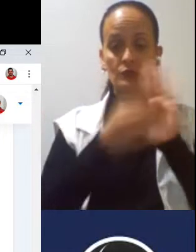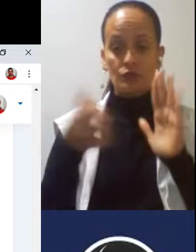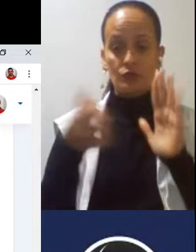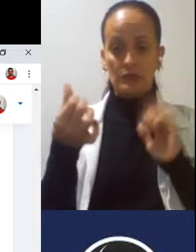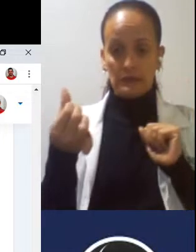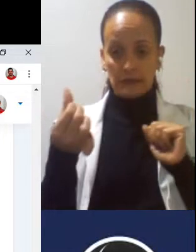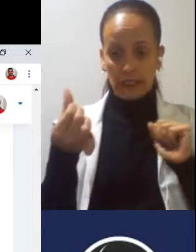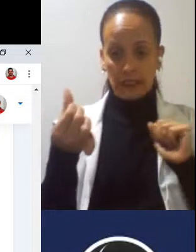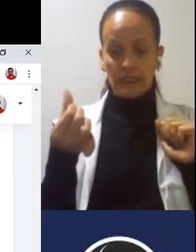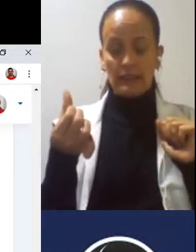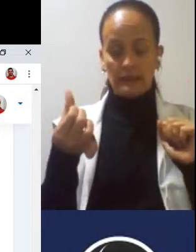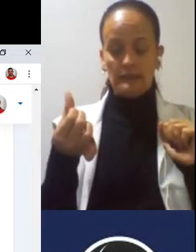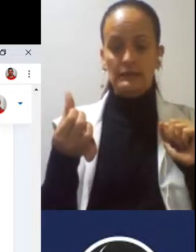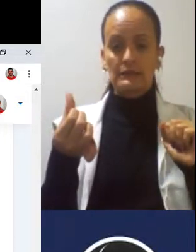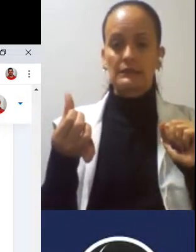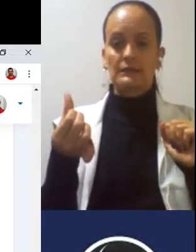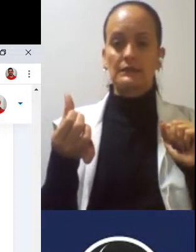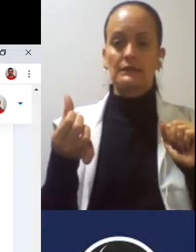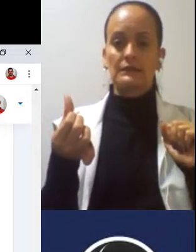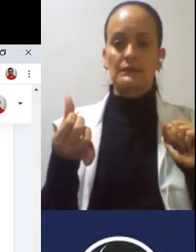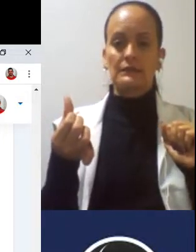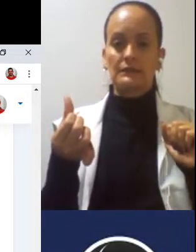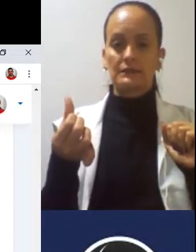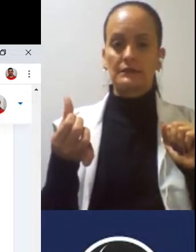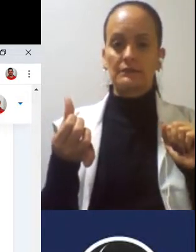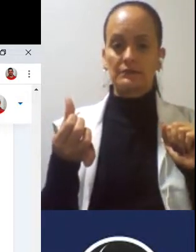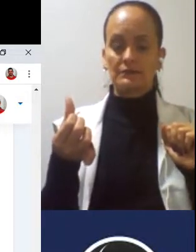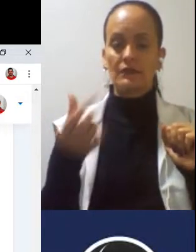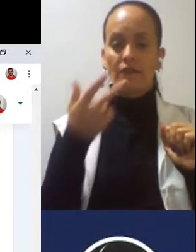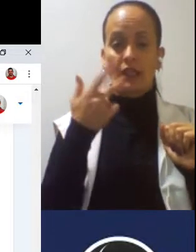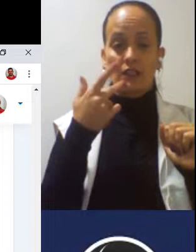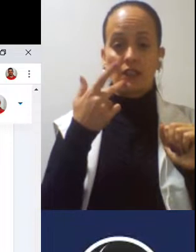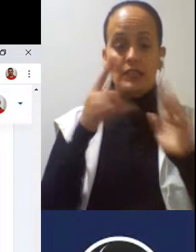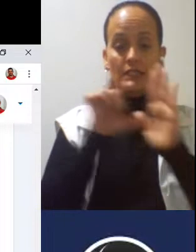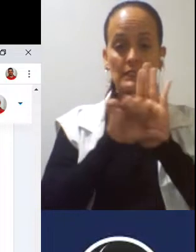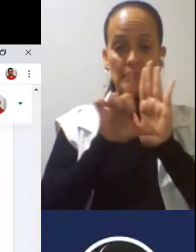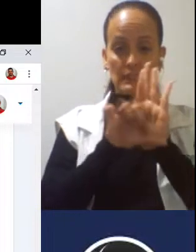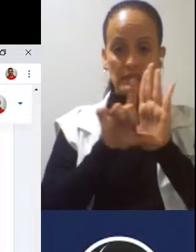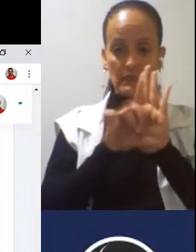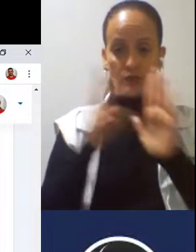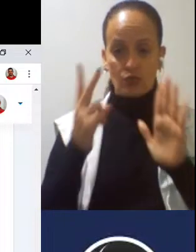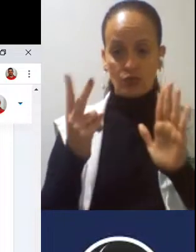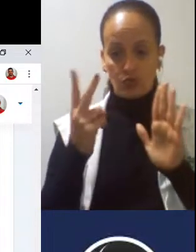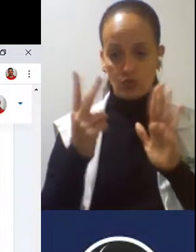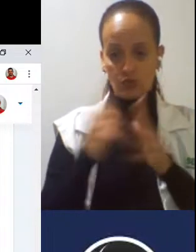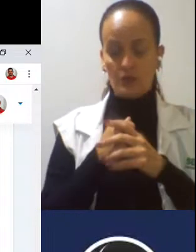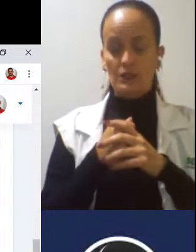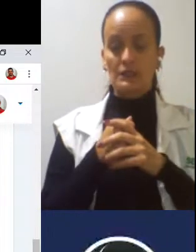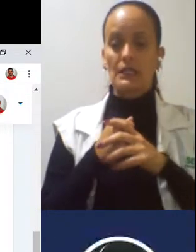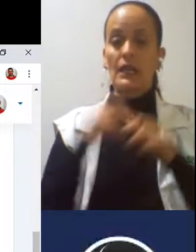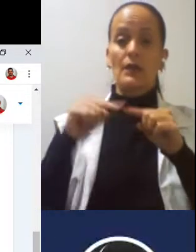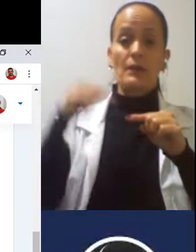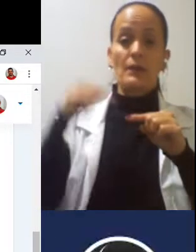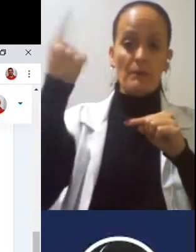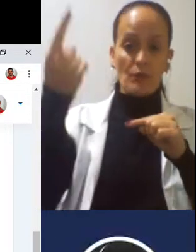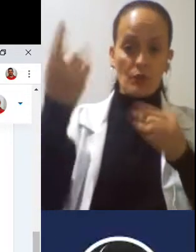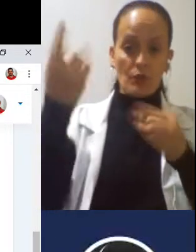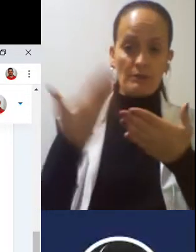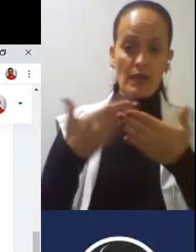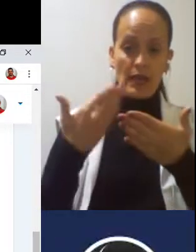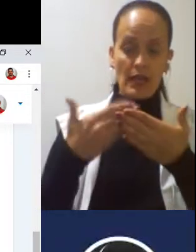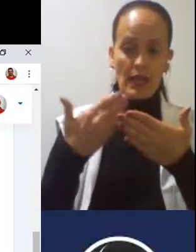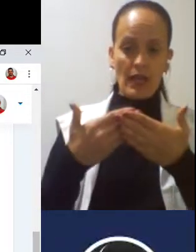né? E das leis de Kirchhoff e lei de Ohm, certo? E aí, na próxima web, que no